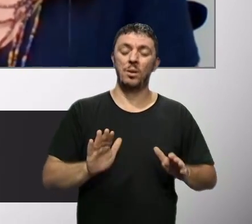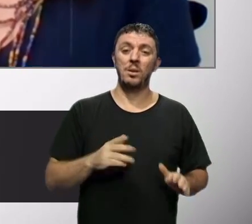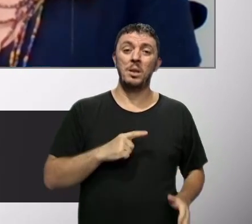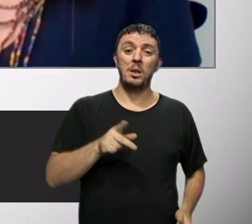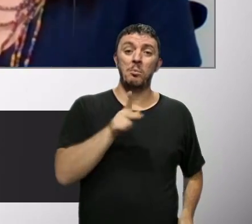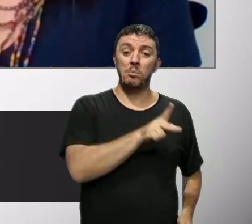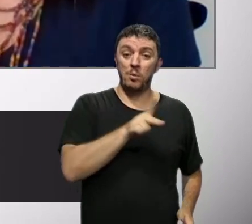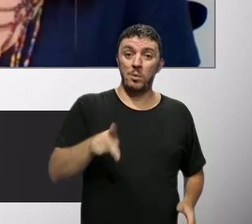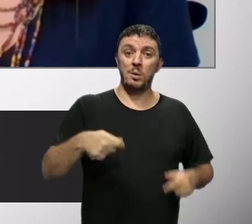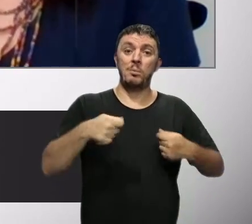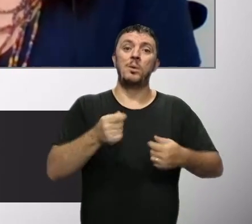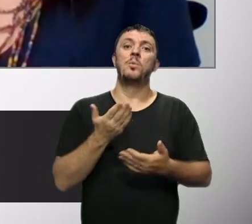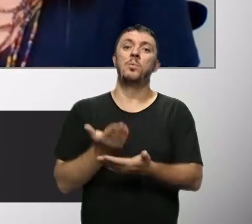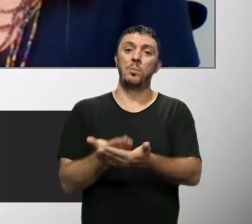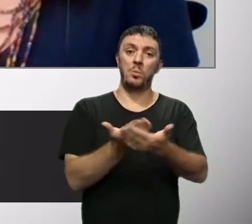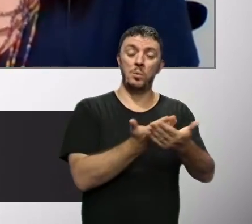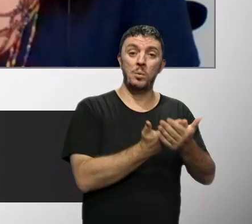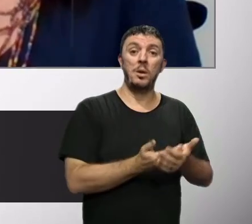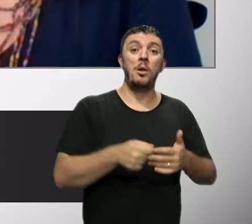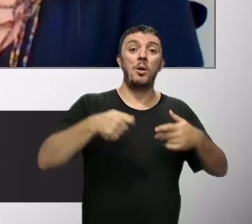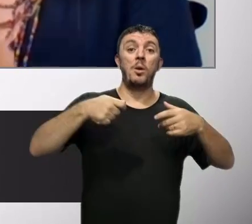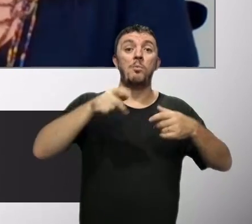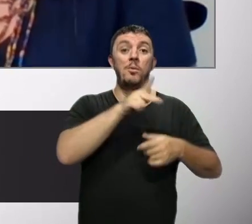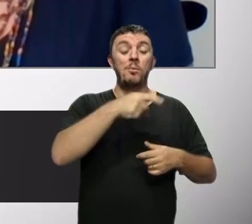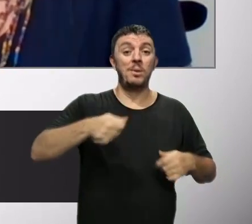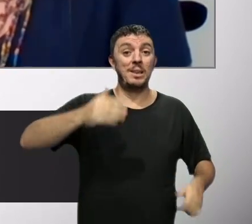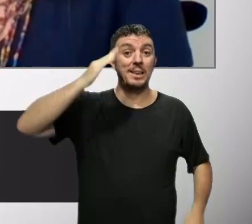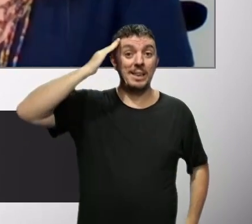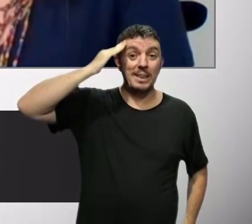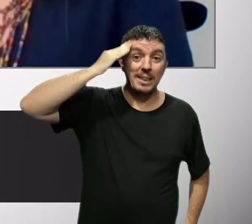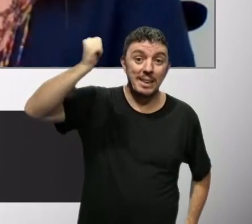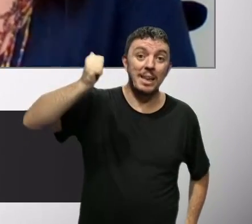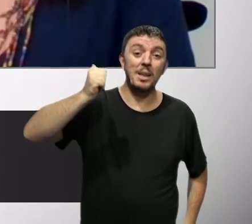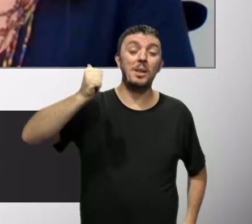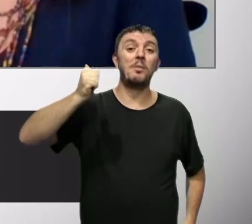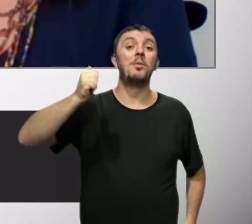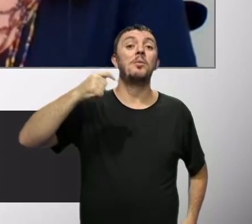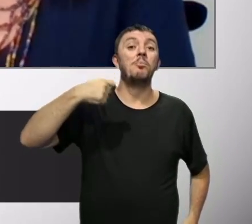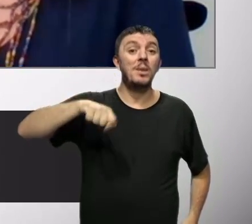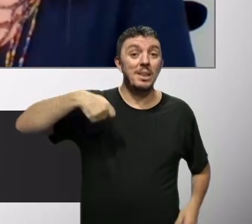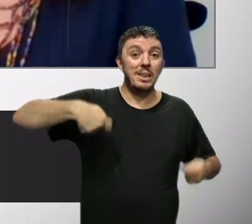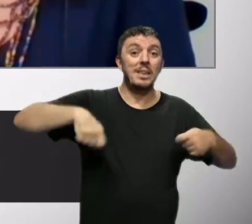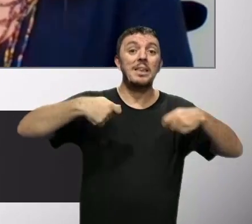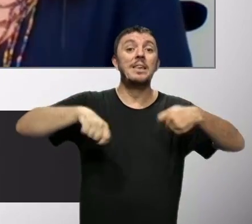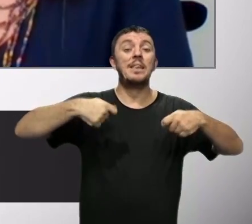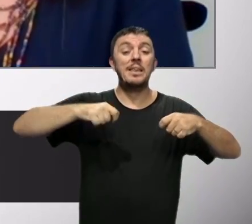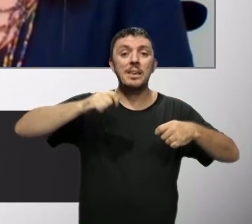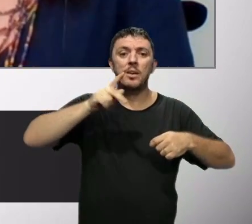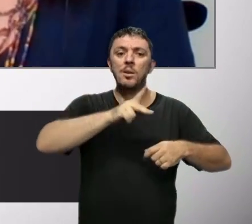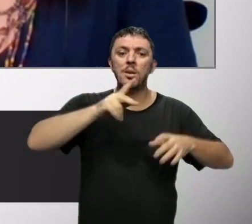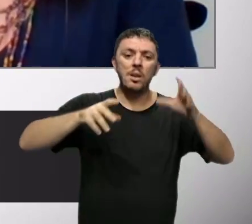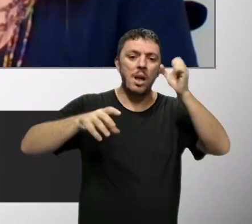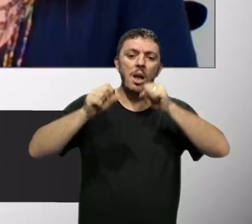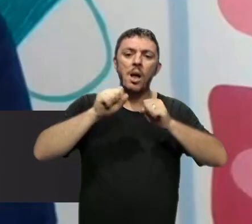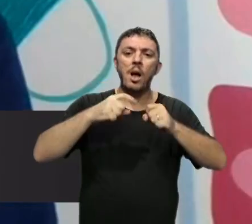precisa estudar, né? A gente precisa saber o porquê a gente está fazendo essa relação entre crianças e natureza acontecer. A